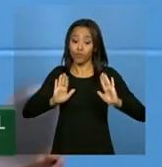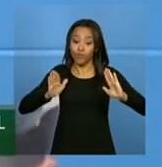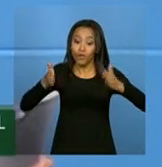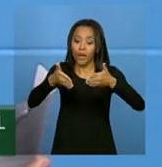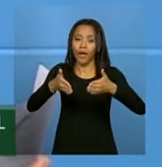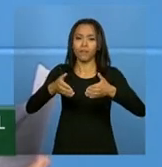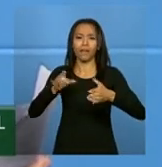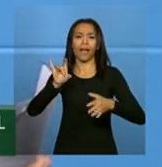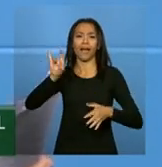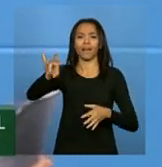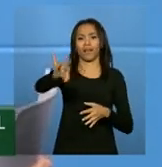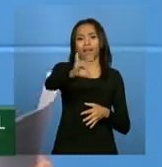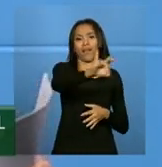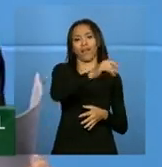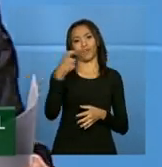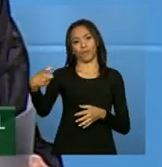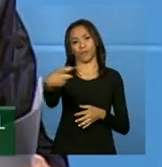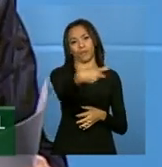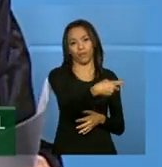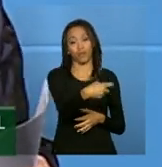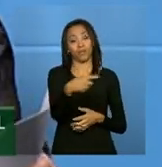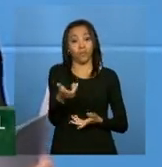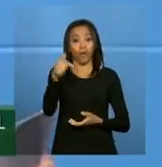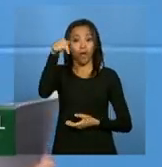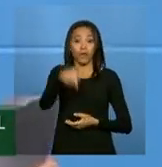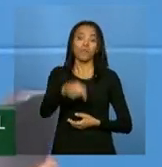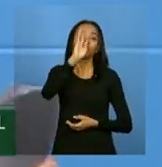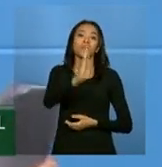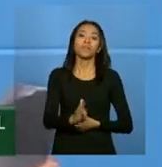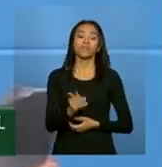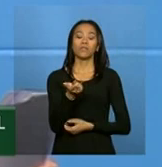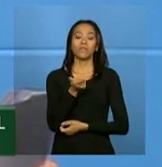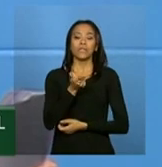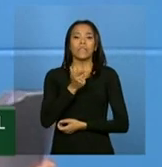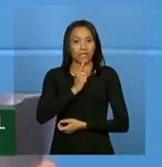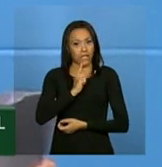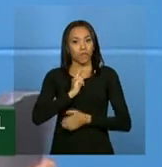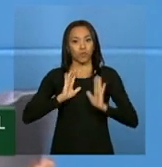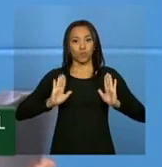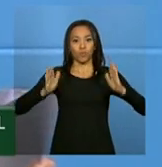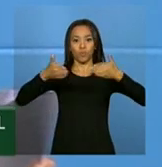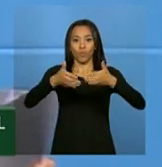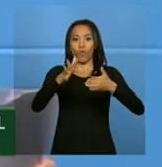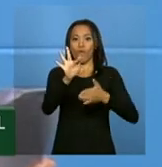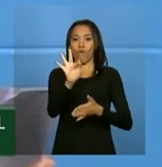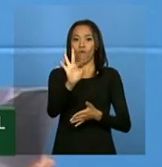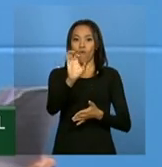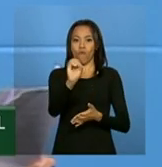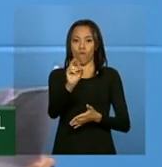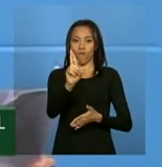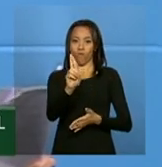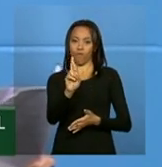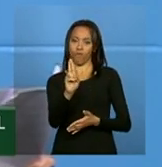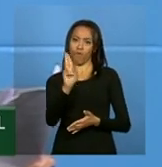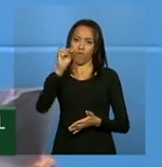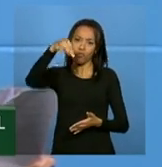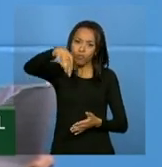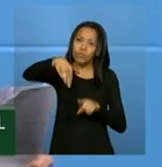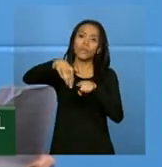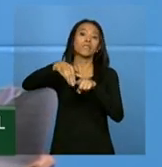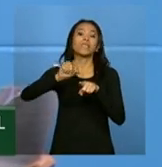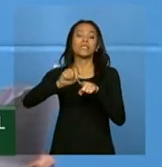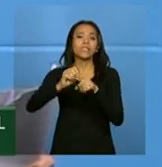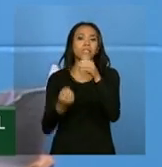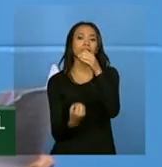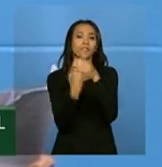específicas. Esse processo, no Brasil, nós temos um fórum, que é um fórum criado e que organizou